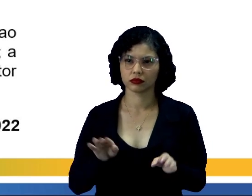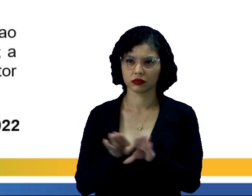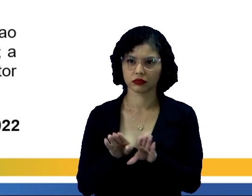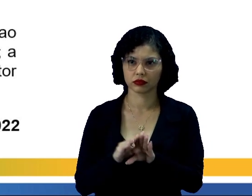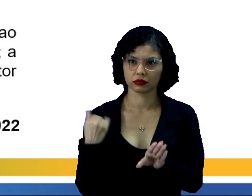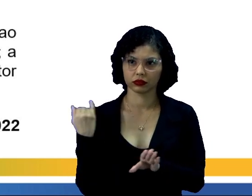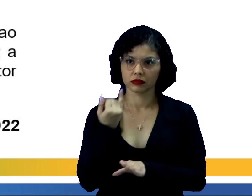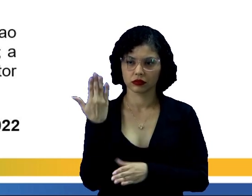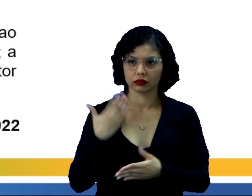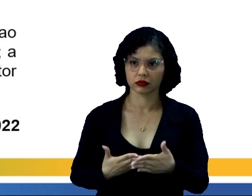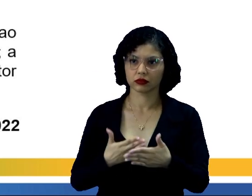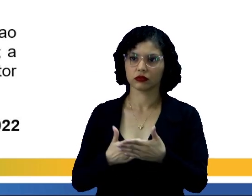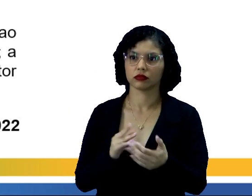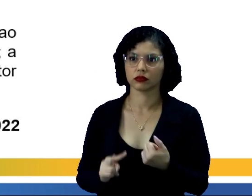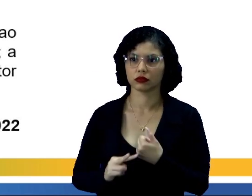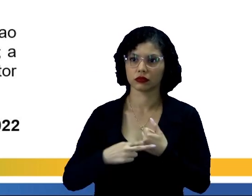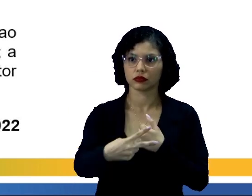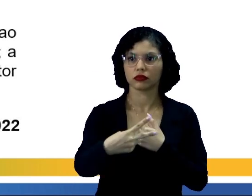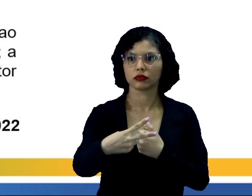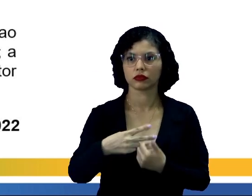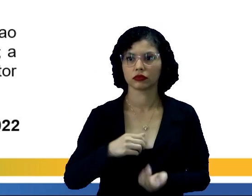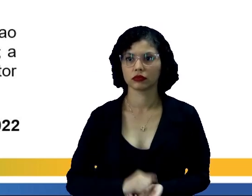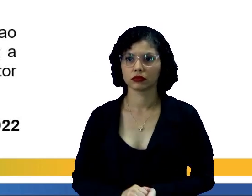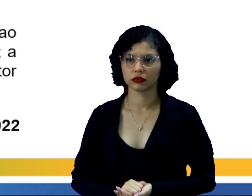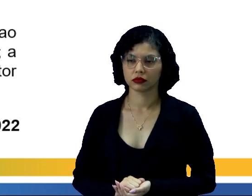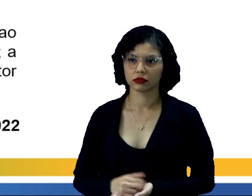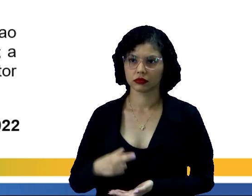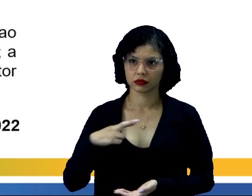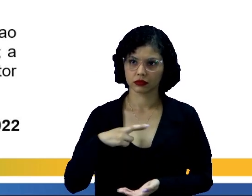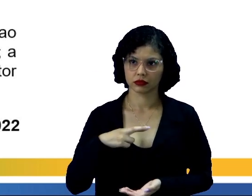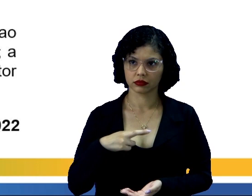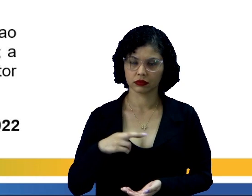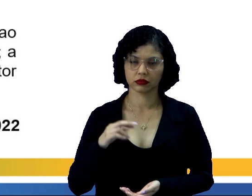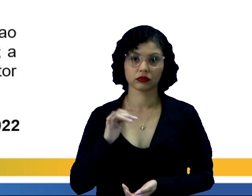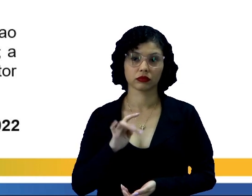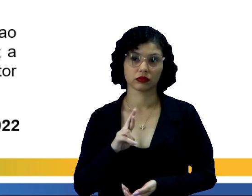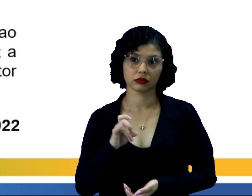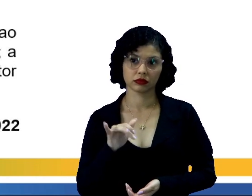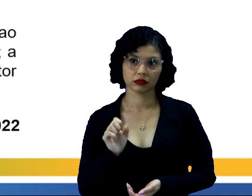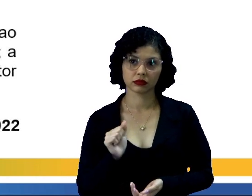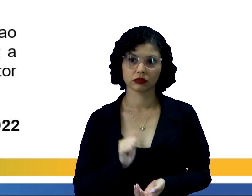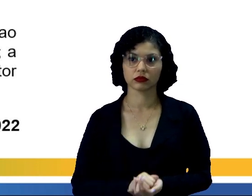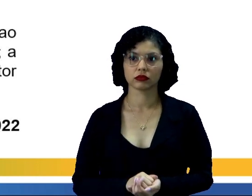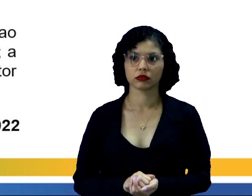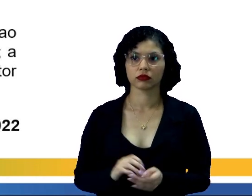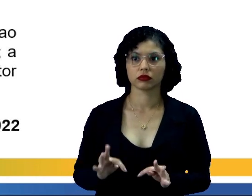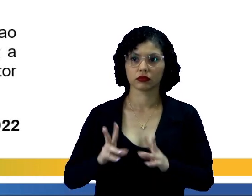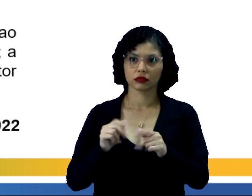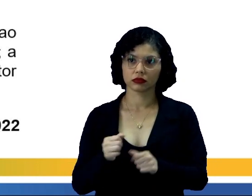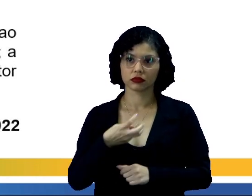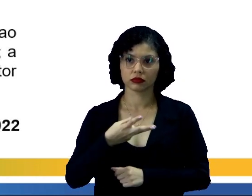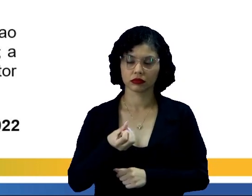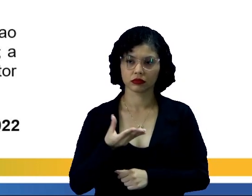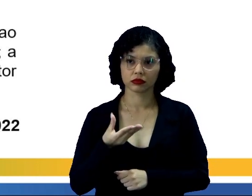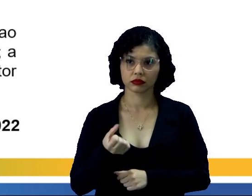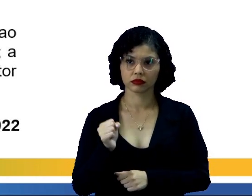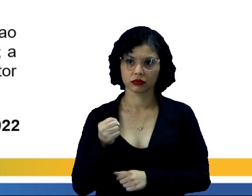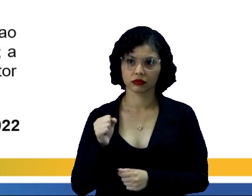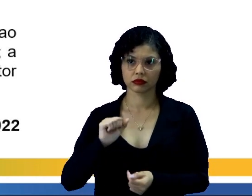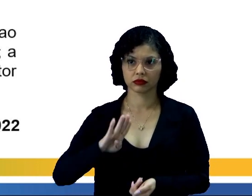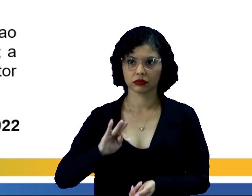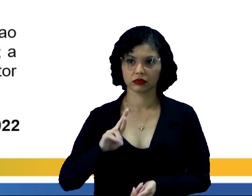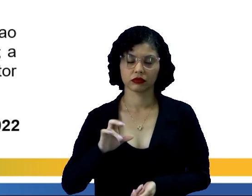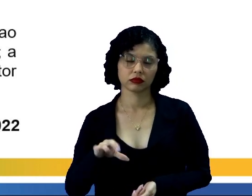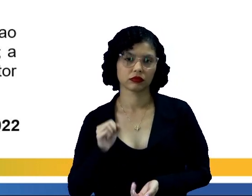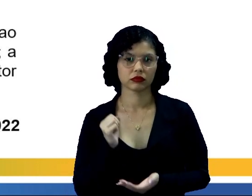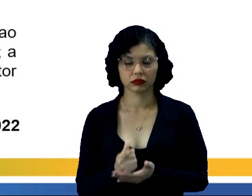Tolmasquim, o principal impacto é uma das consequências da privatização da Eletrobras, com um custo de